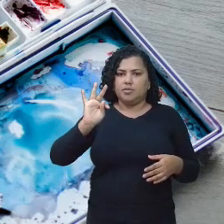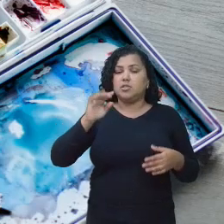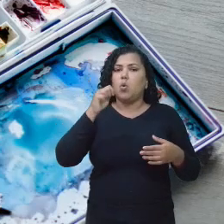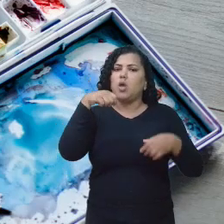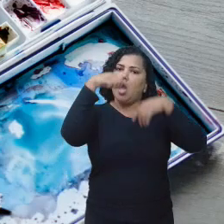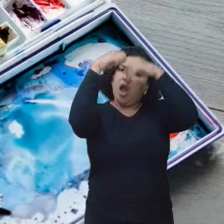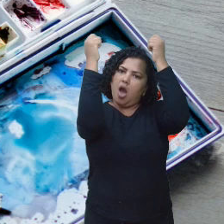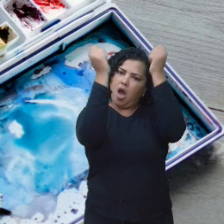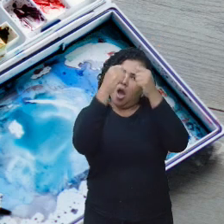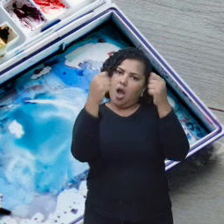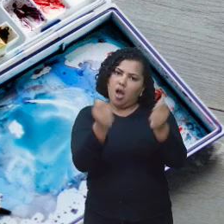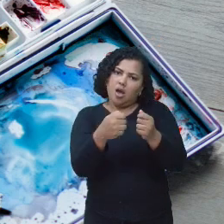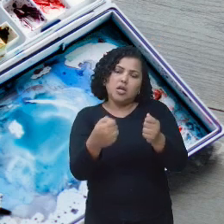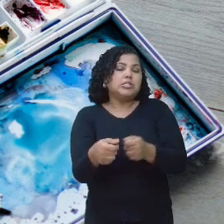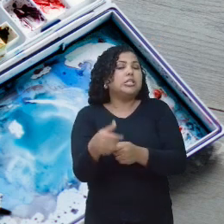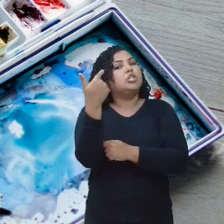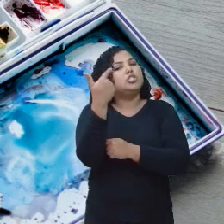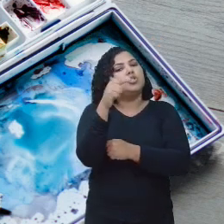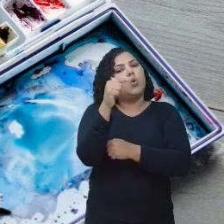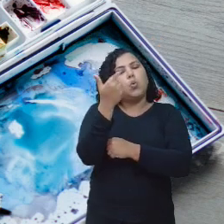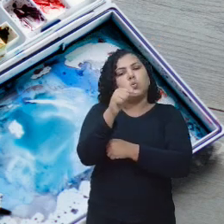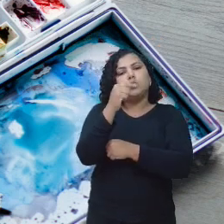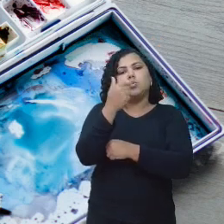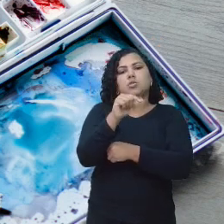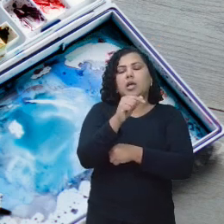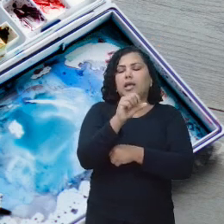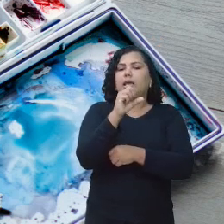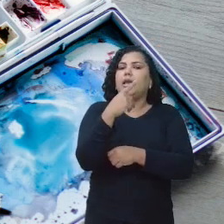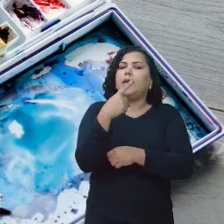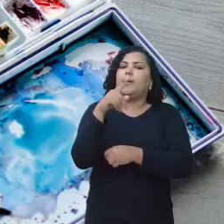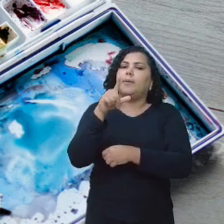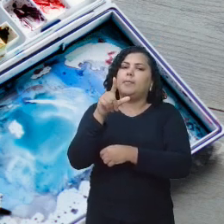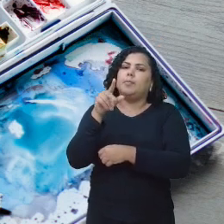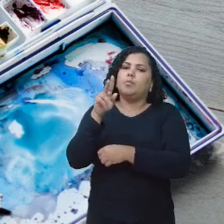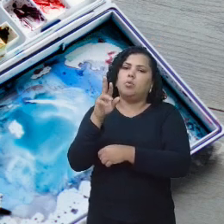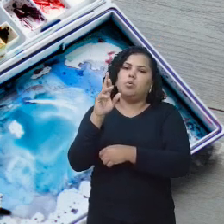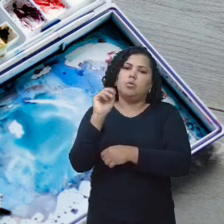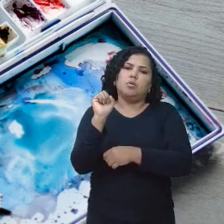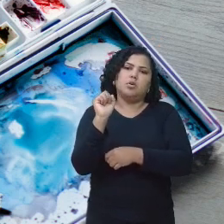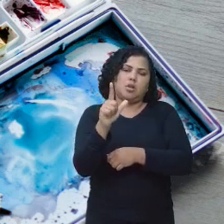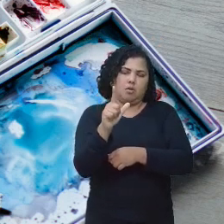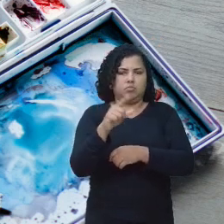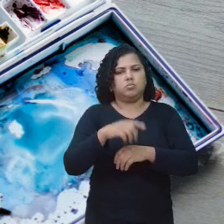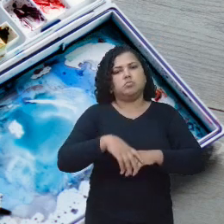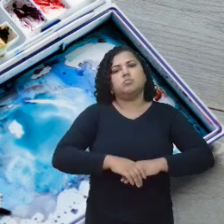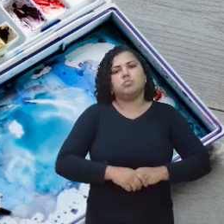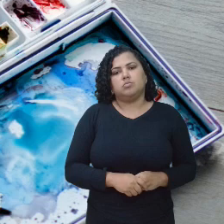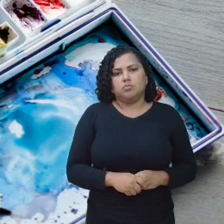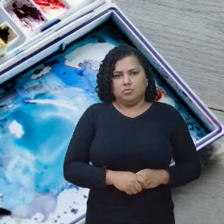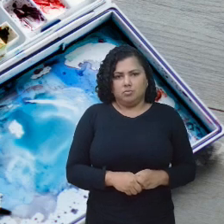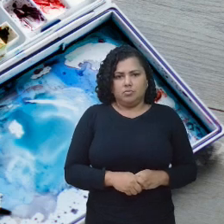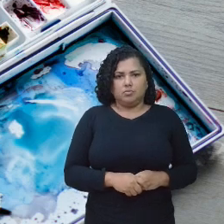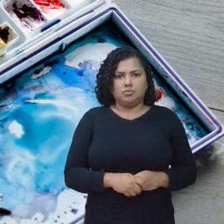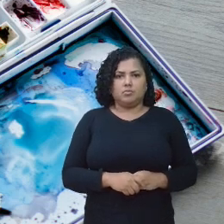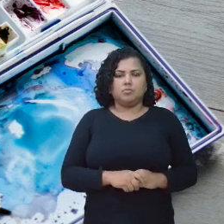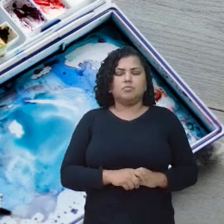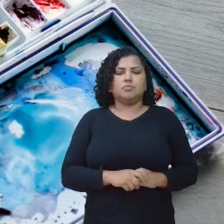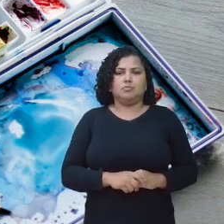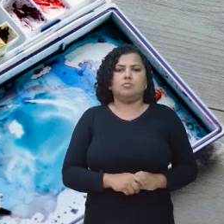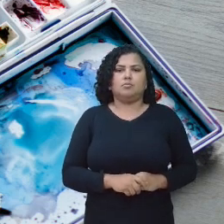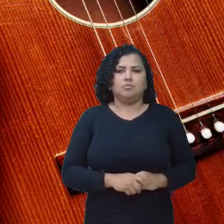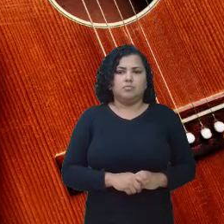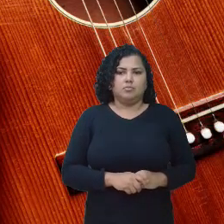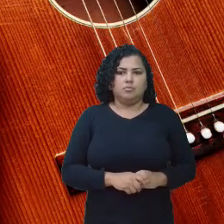classificação. Existe a arte, existe o teatro, existe, né, a música. Então, é uma classificação, então não tem plural